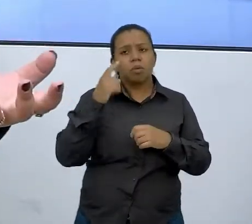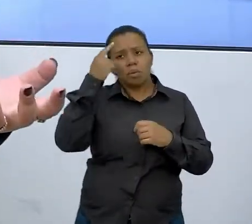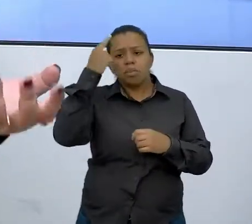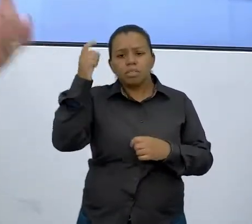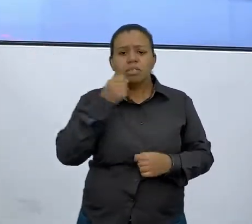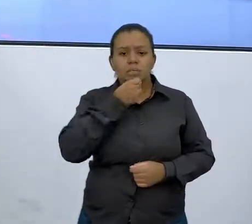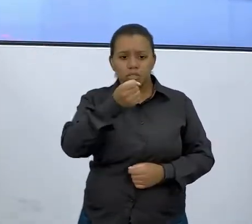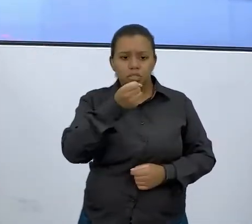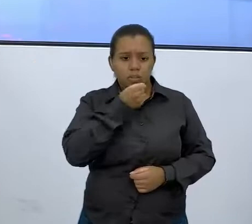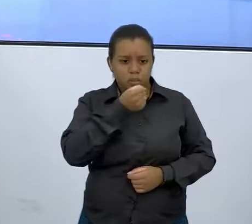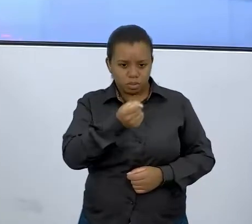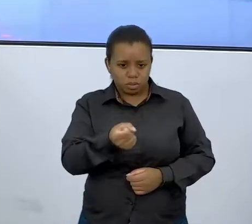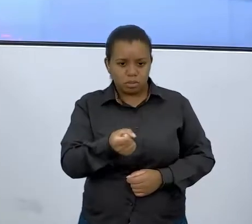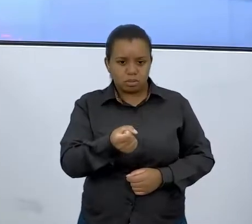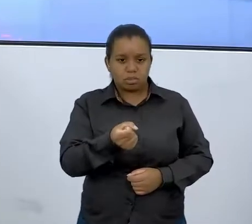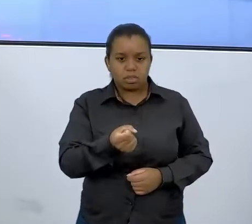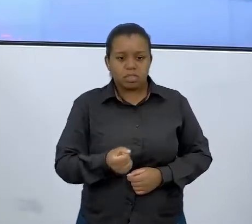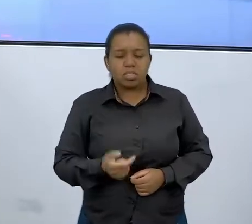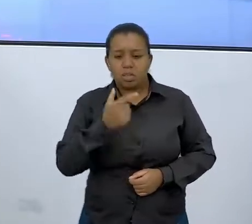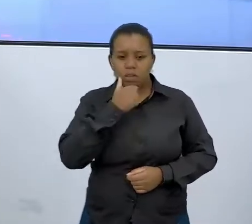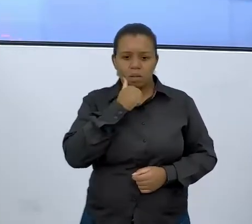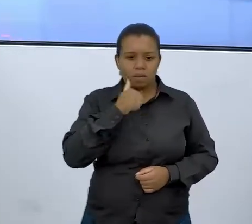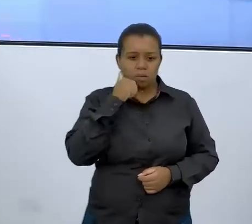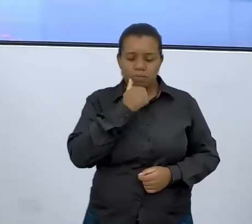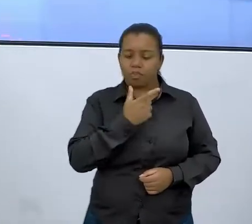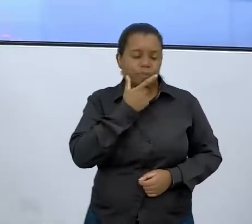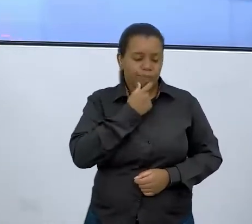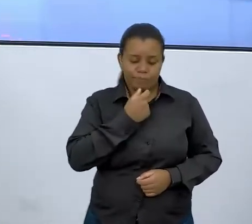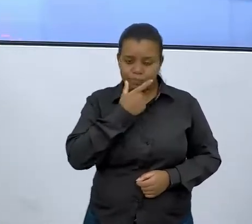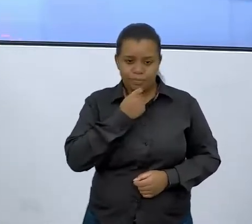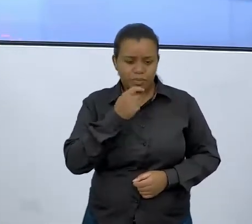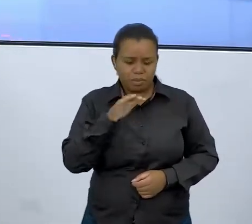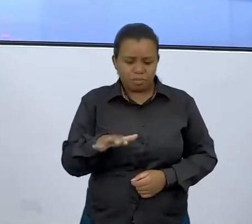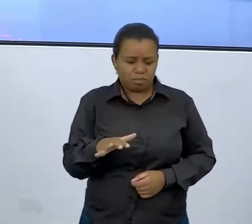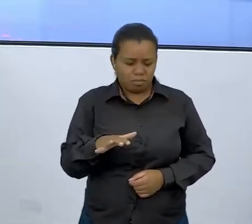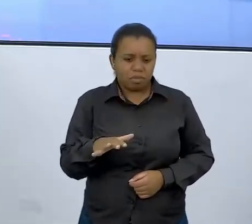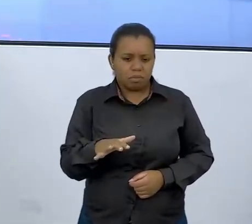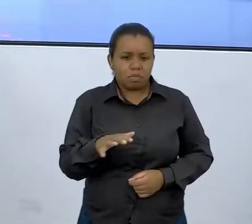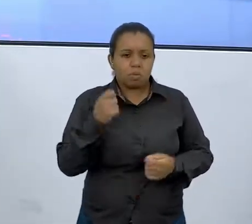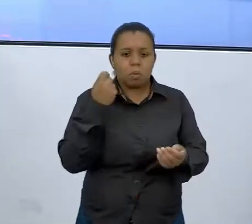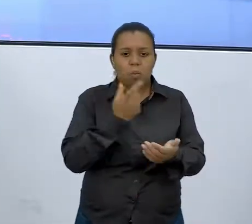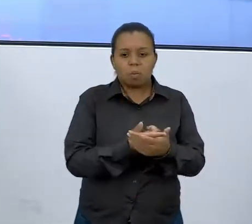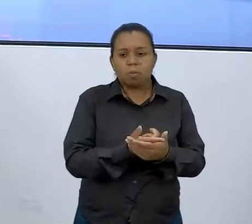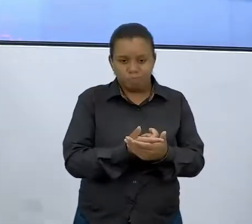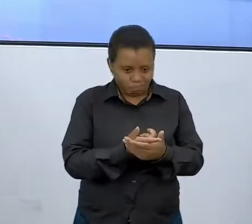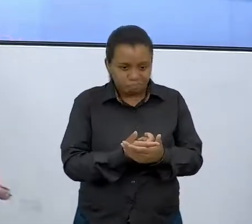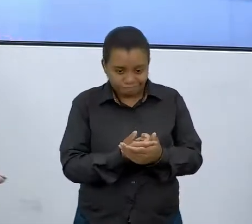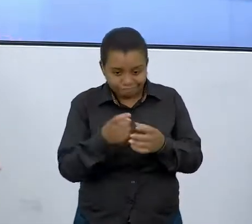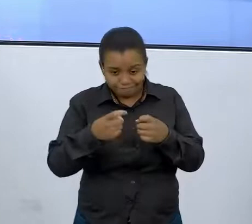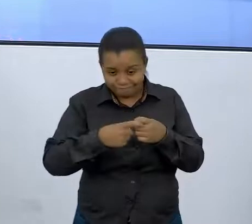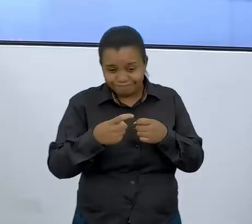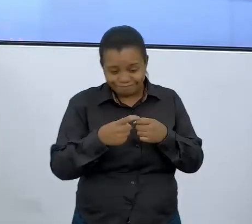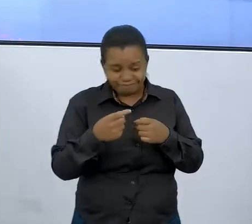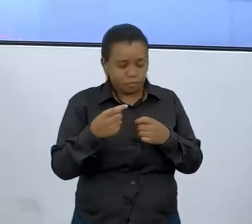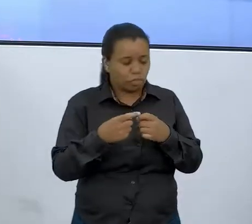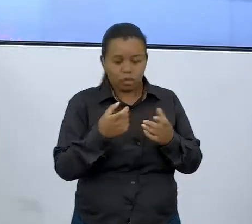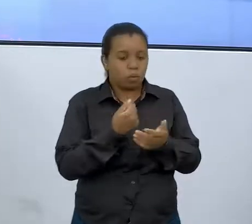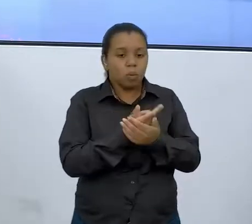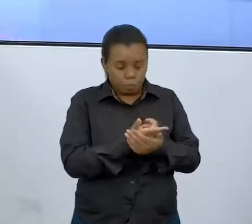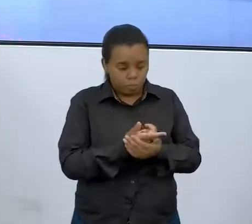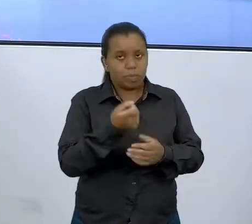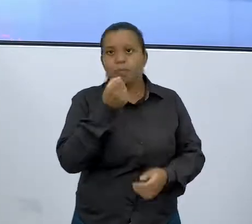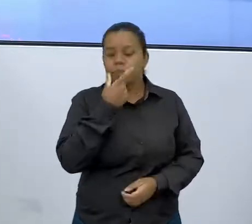menino... Ele comprou anabolizante num ponto de ônibus de alguém, tipo, sem procedência, e